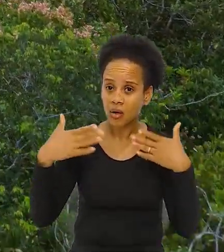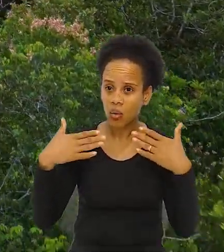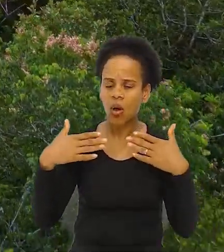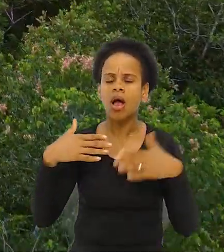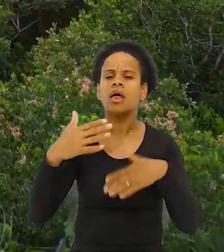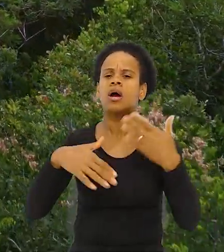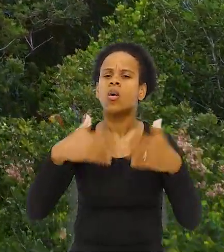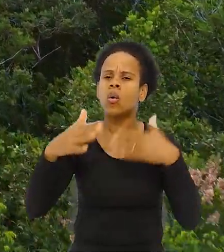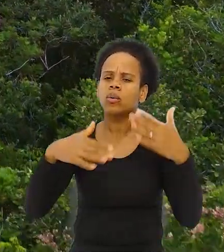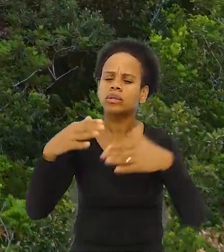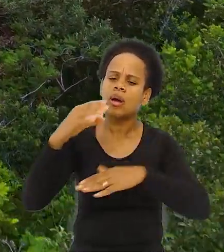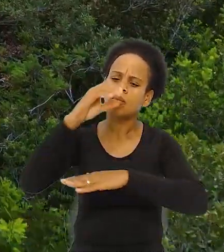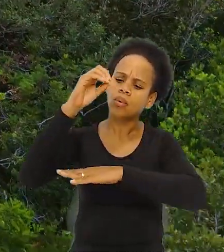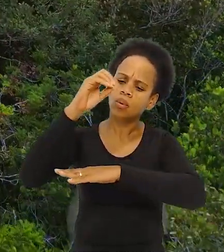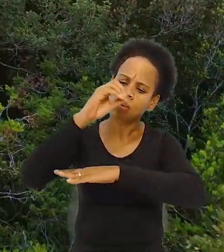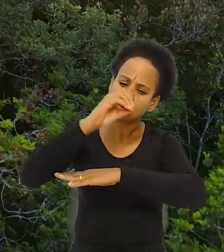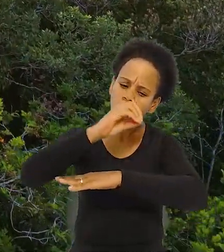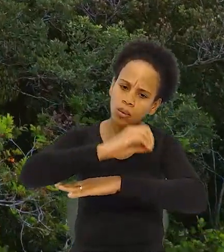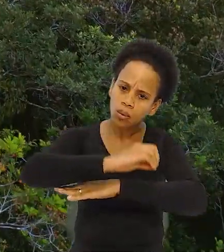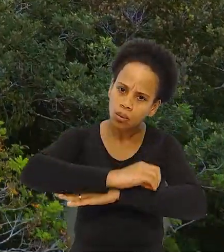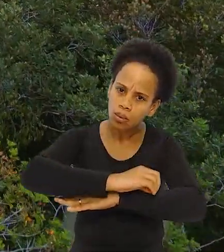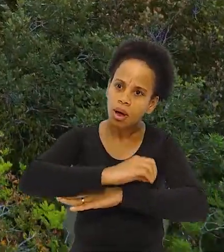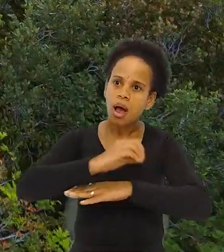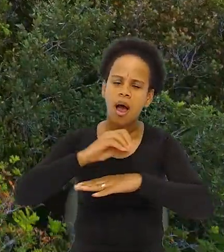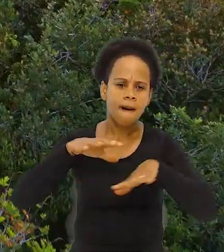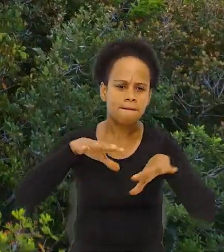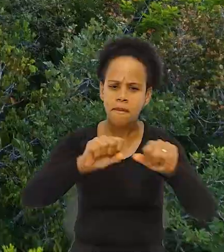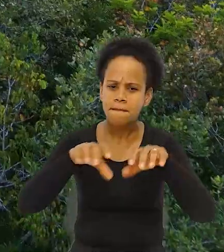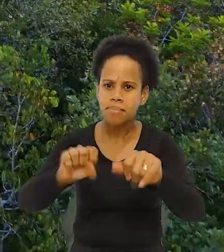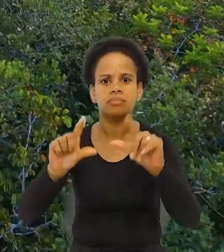seus ataques à medida que a noite se aproxima.